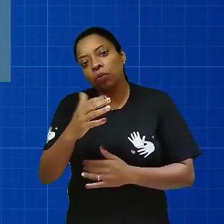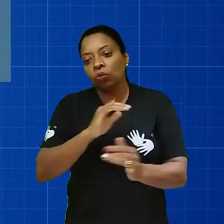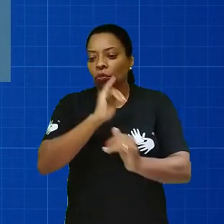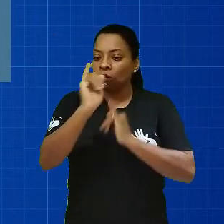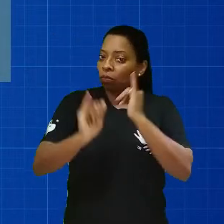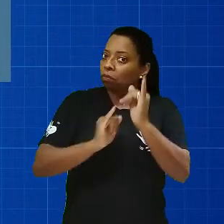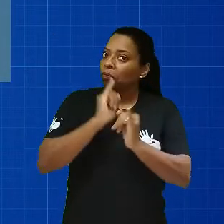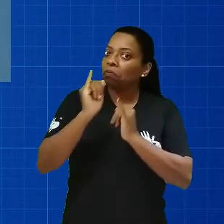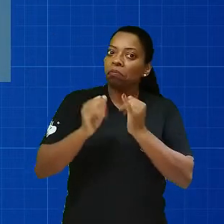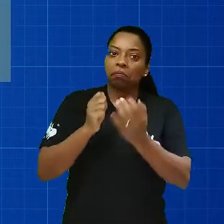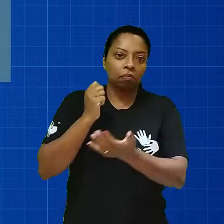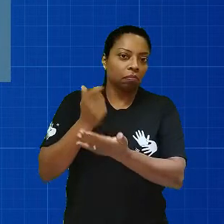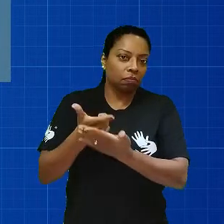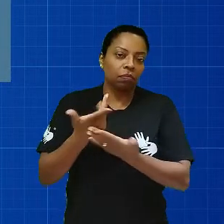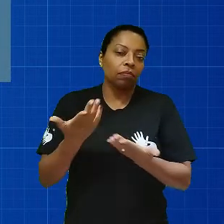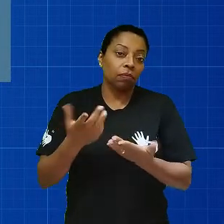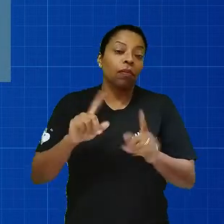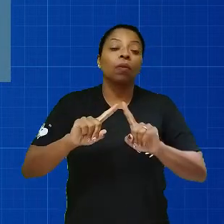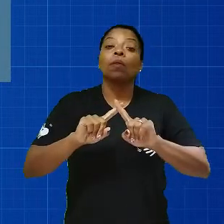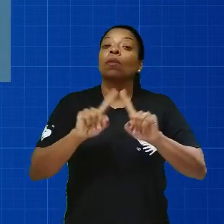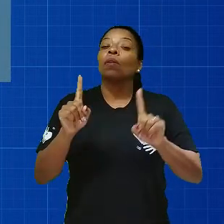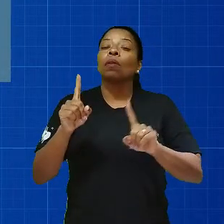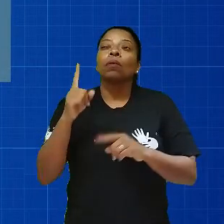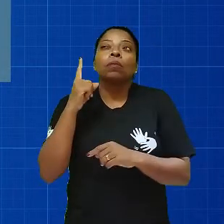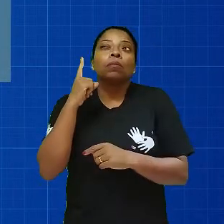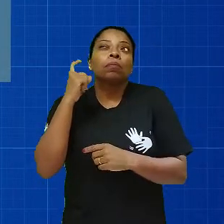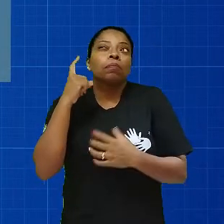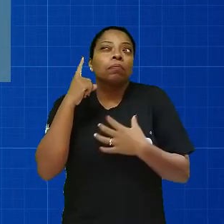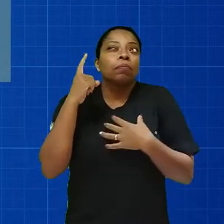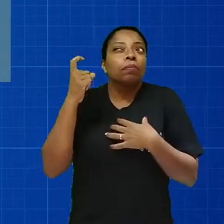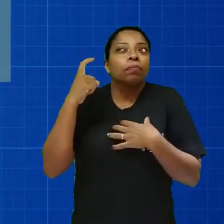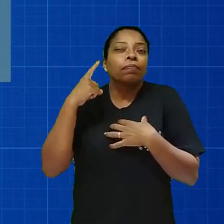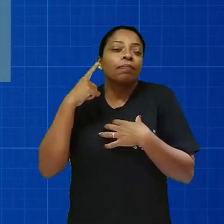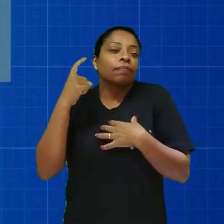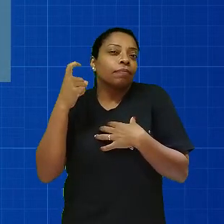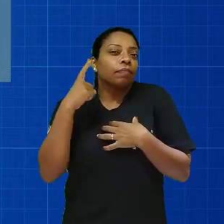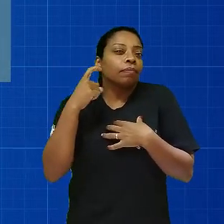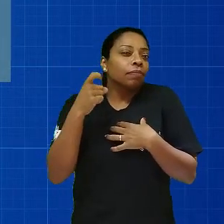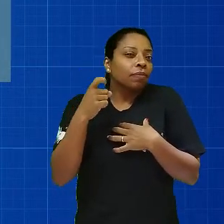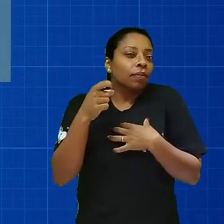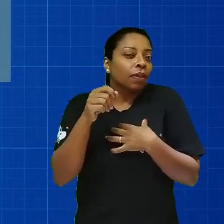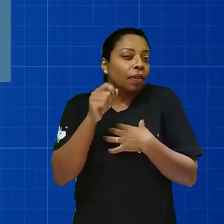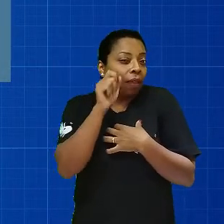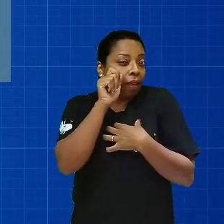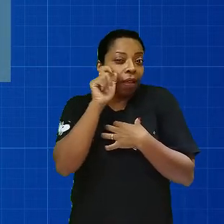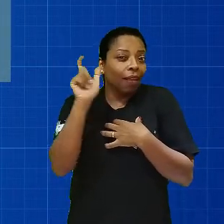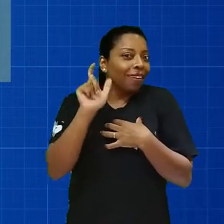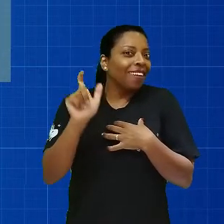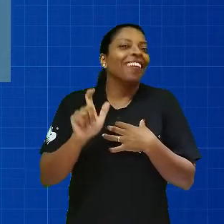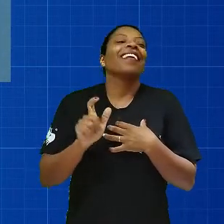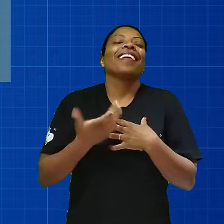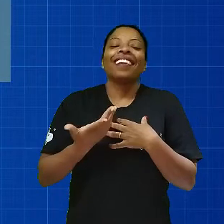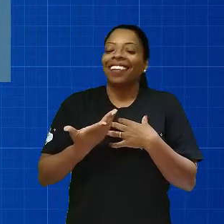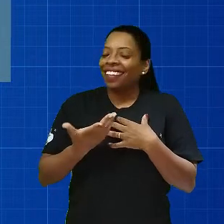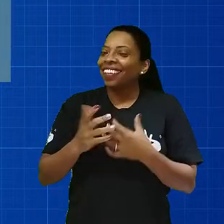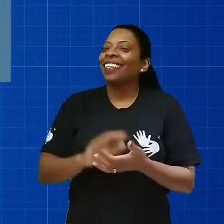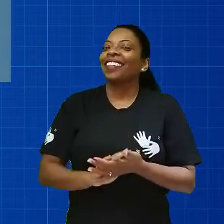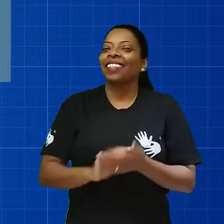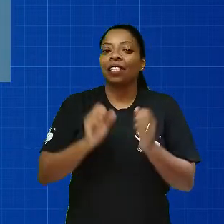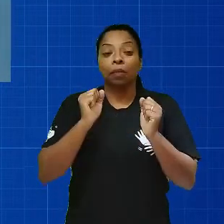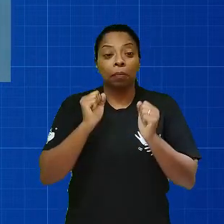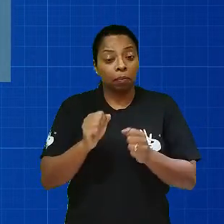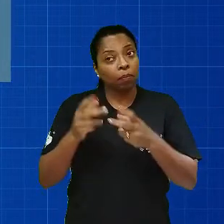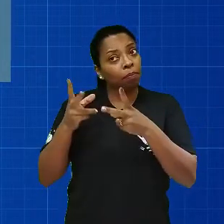pedir ali pela internet, mas é um instrumento que tem uma sonoridade muito interessante. Então, se você